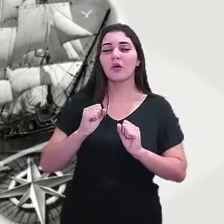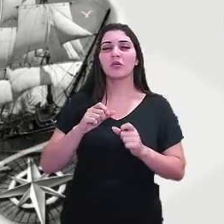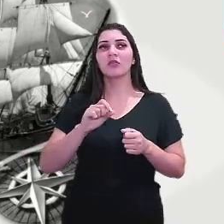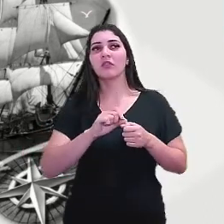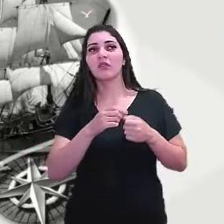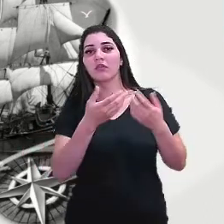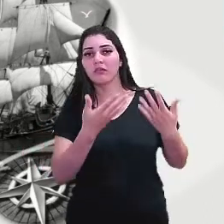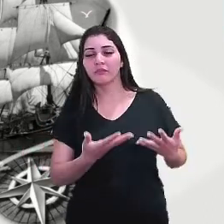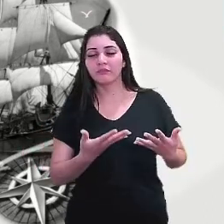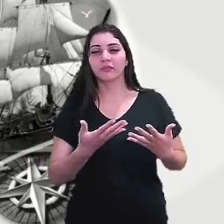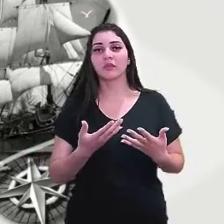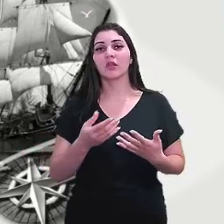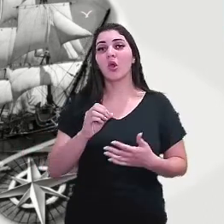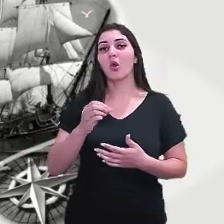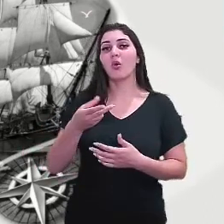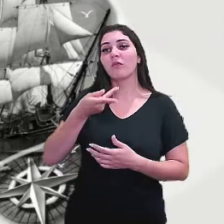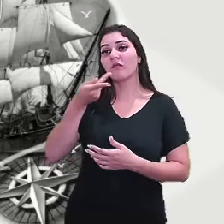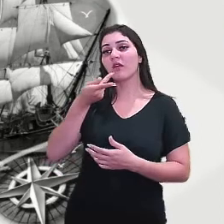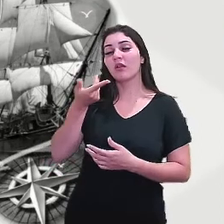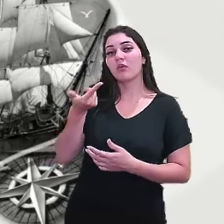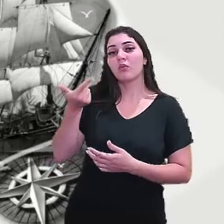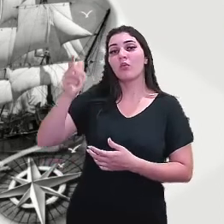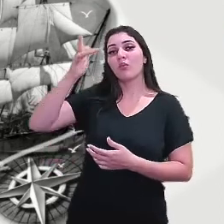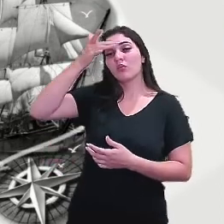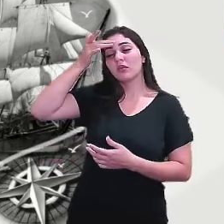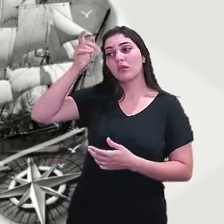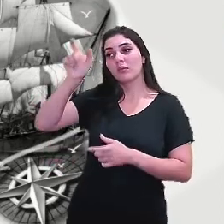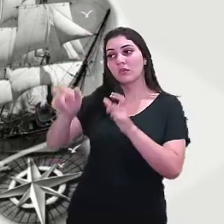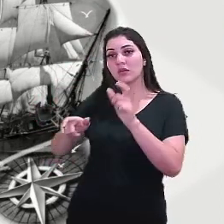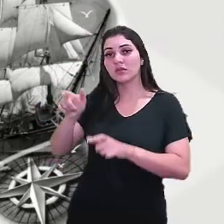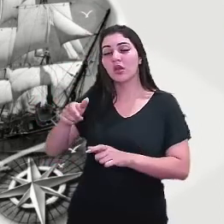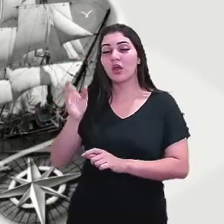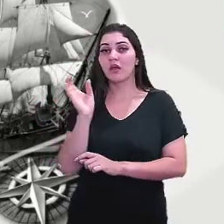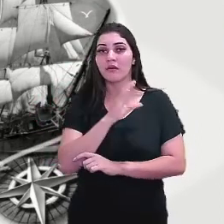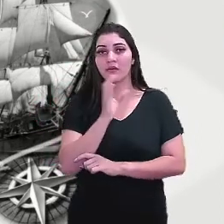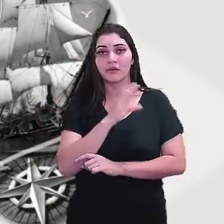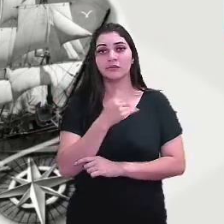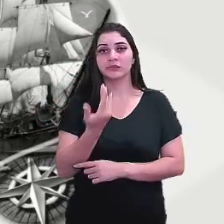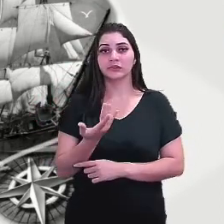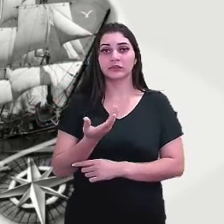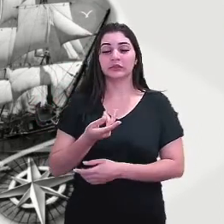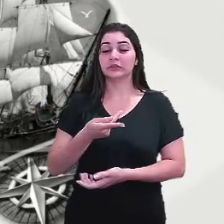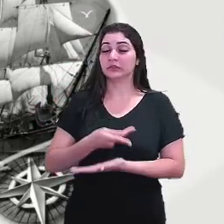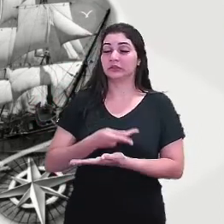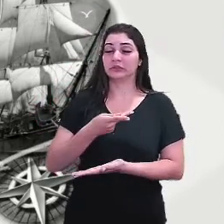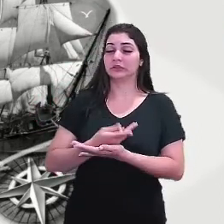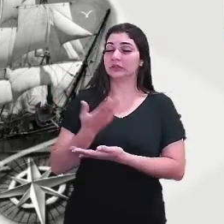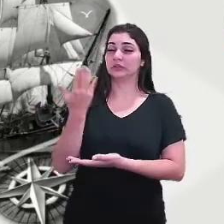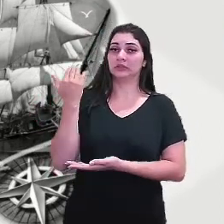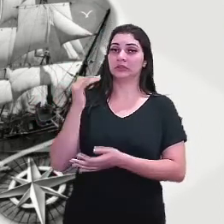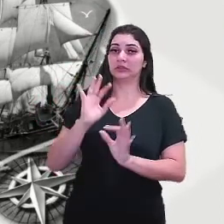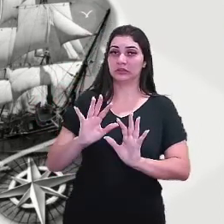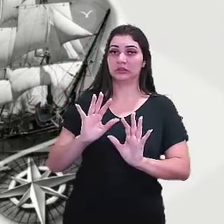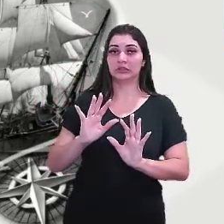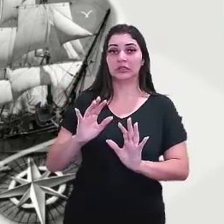fazer aquilo? Ou você falar com outra pessoa do mundo de uma forma rápida. Isso não acontecia.